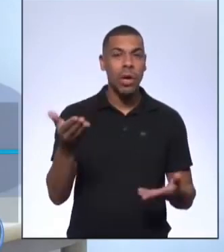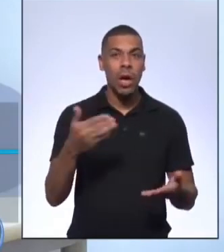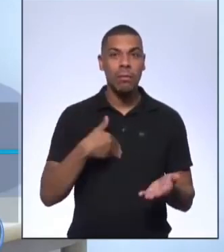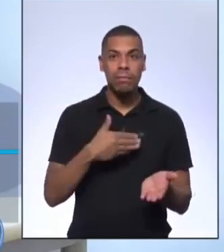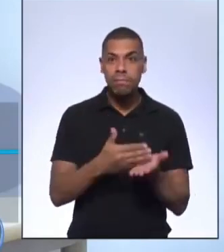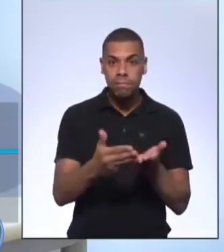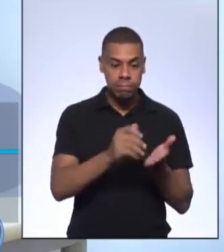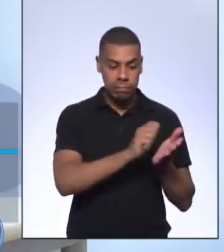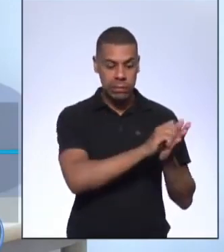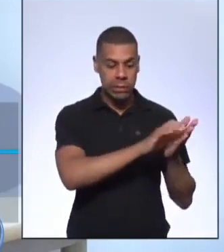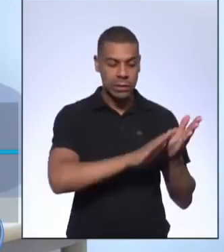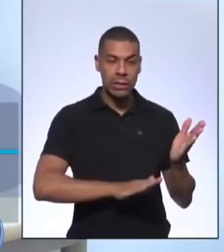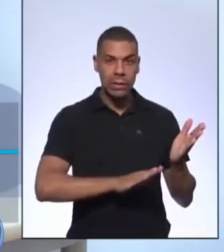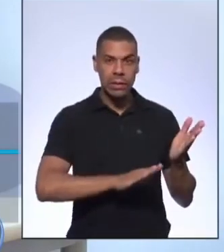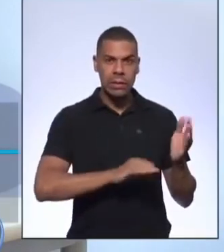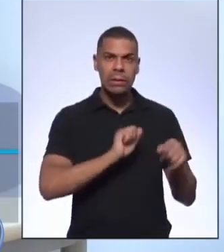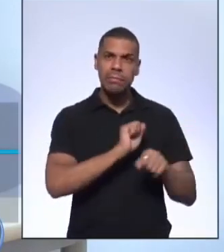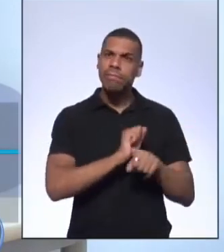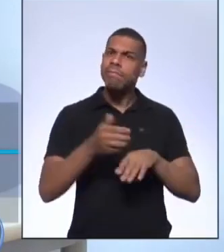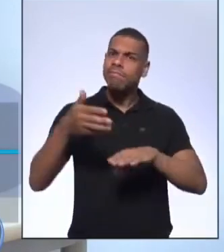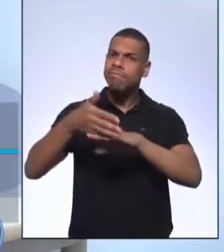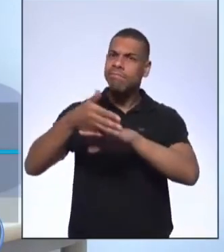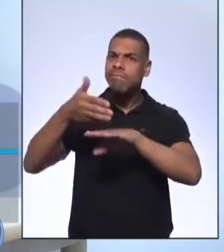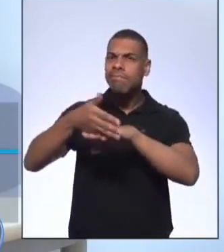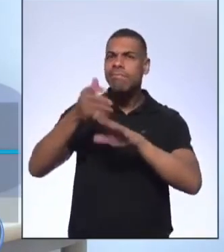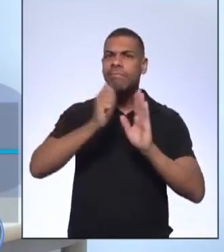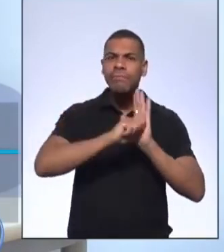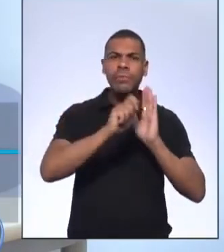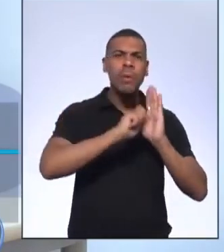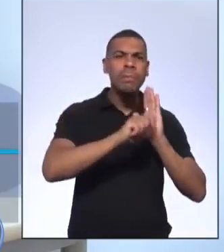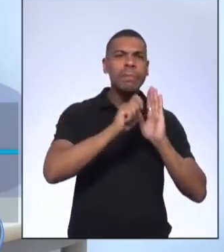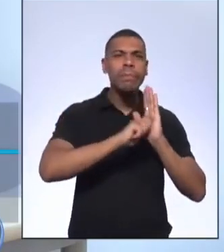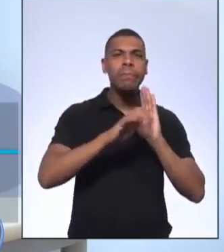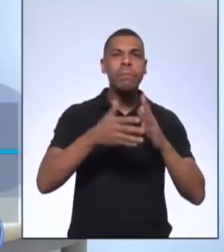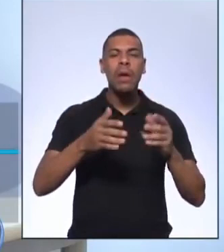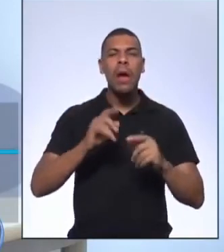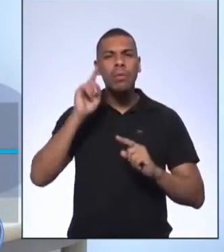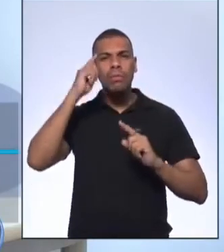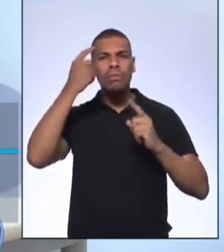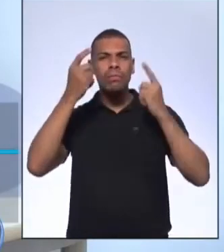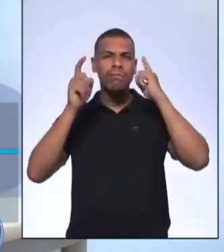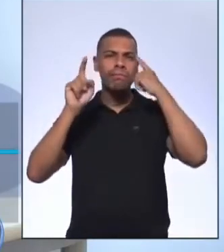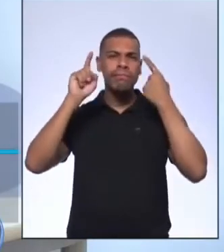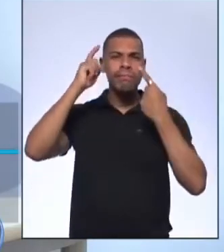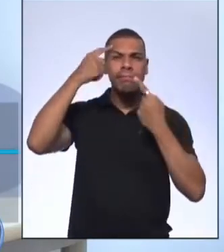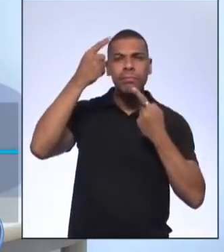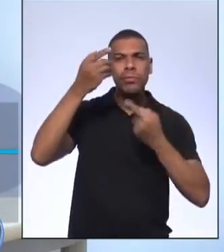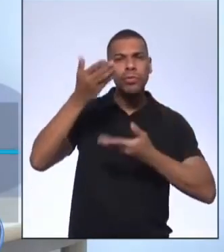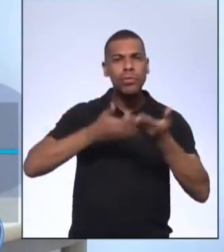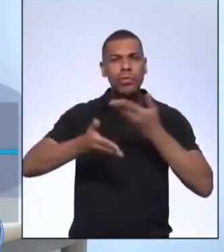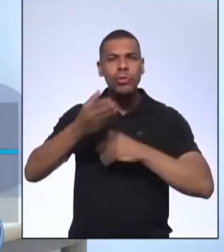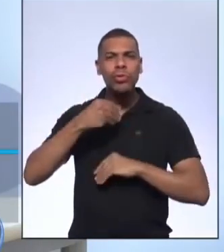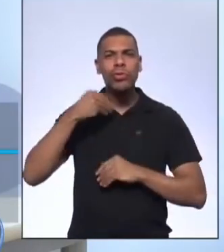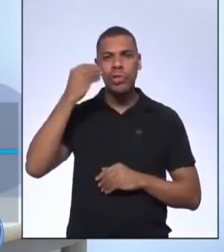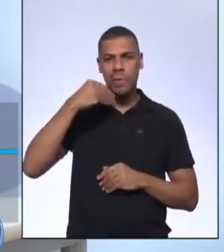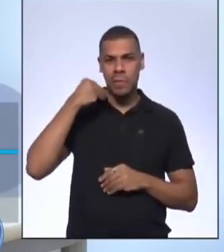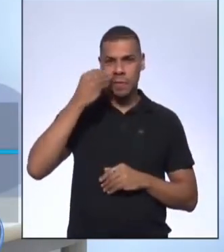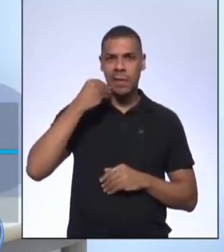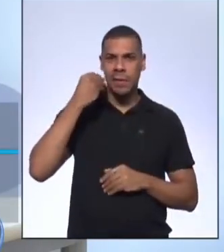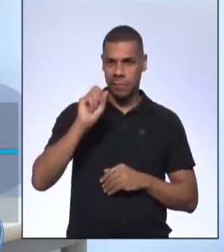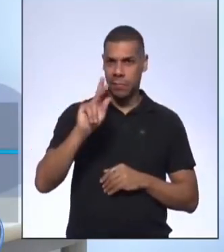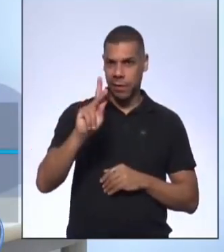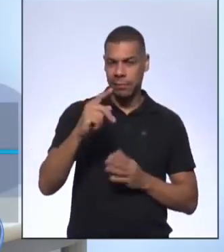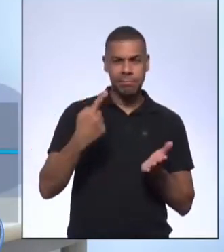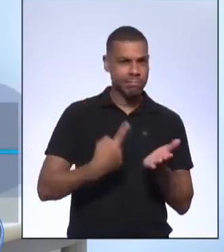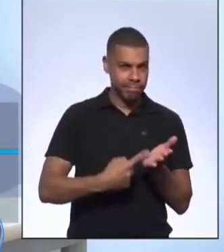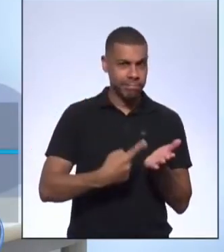da atividade, participe, registre a sua dúvida, troque experiências, que